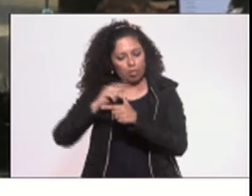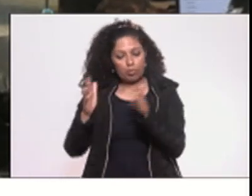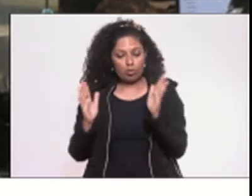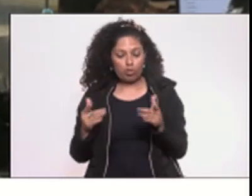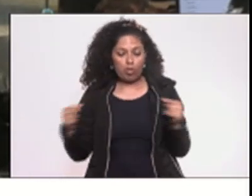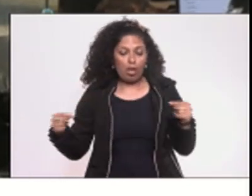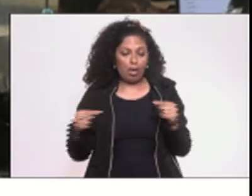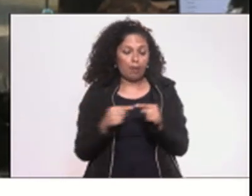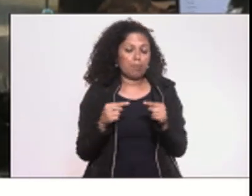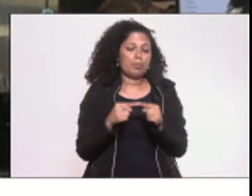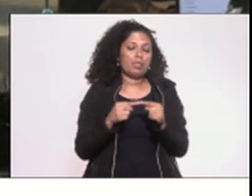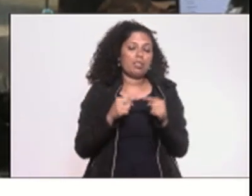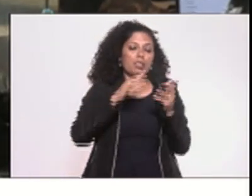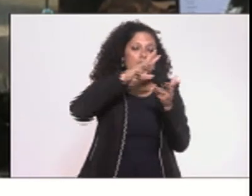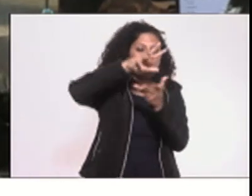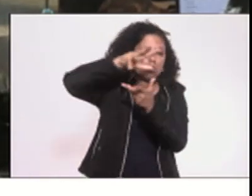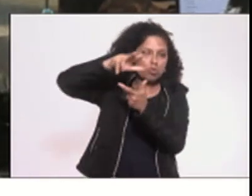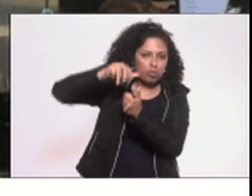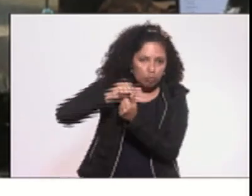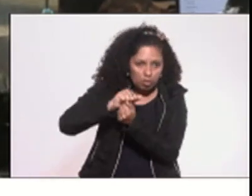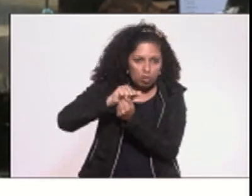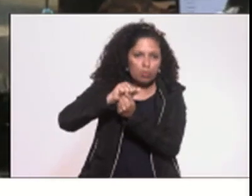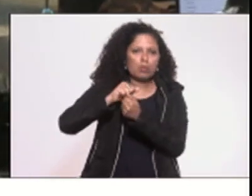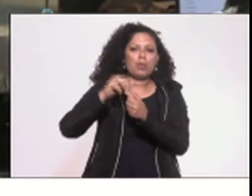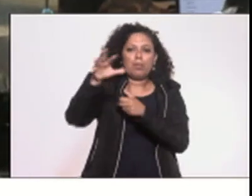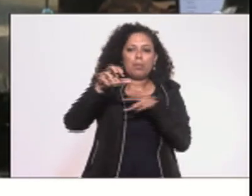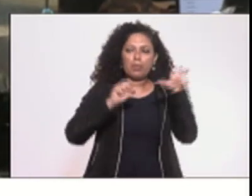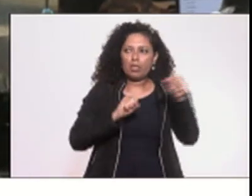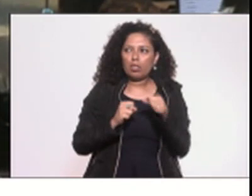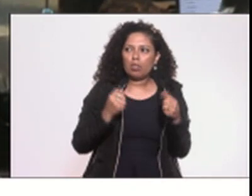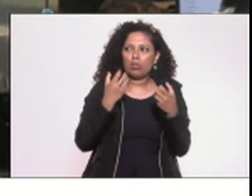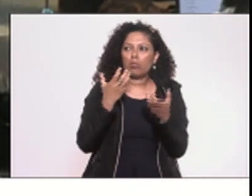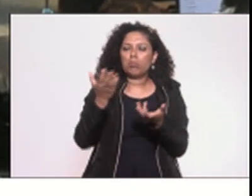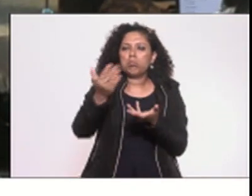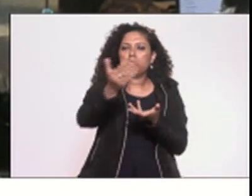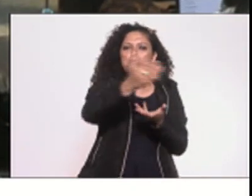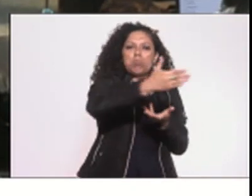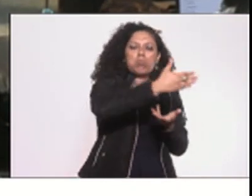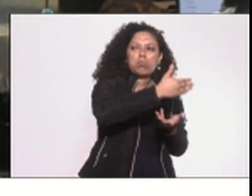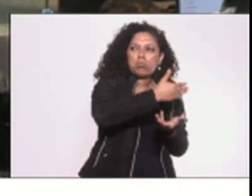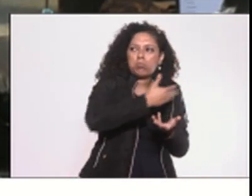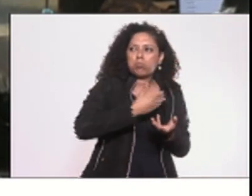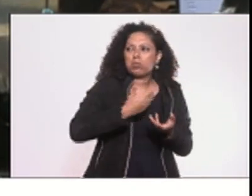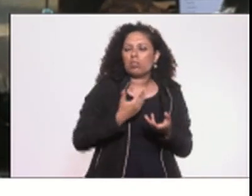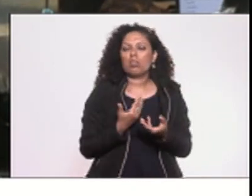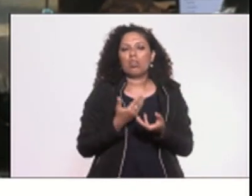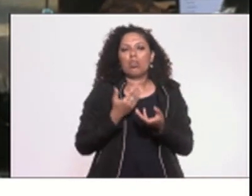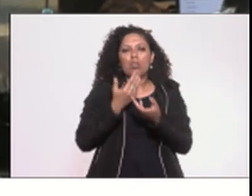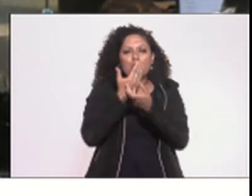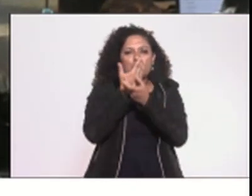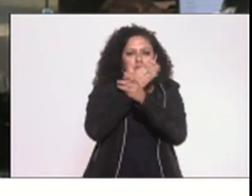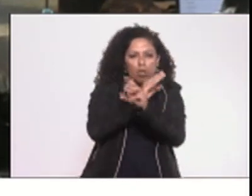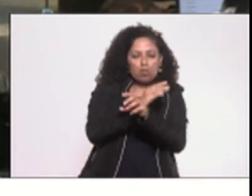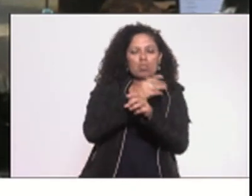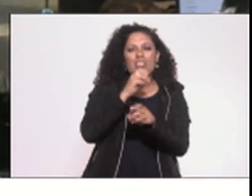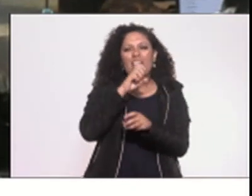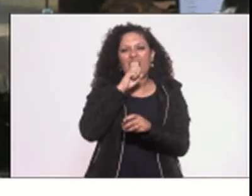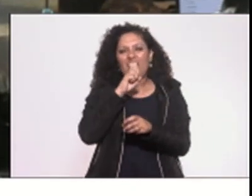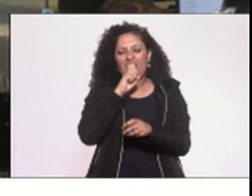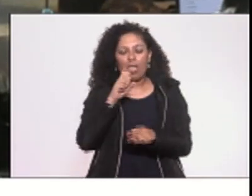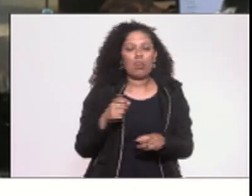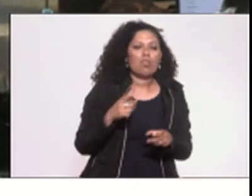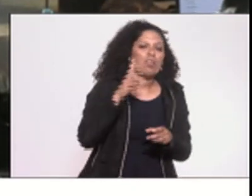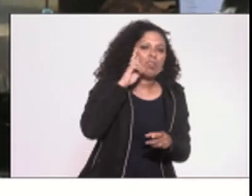de desenvolvimento sustentável, coletando osso e sebo bovino, ou seja, dando solução para os resíduos, atendendo às